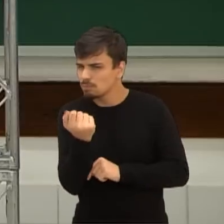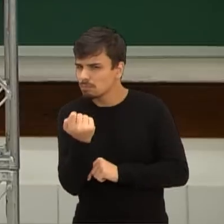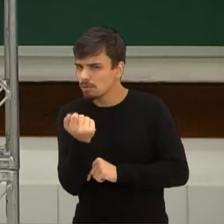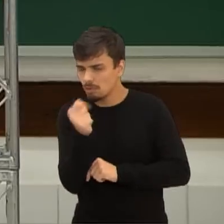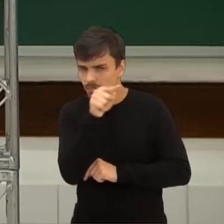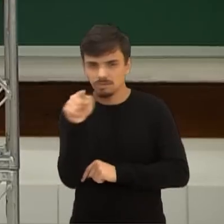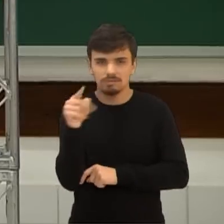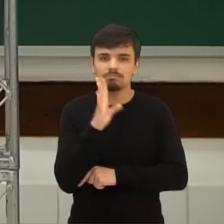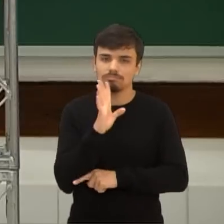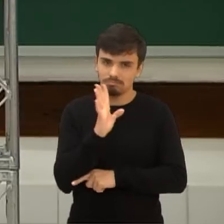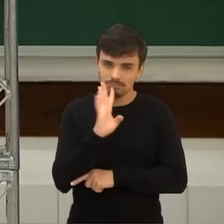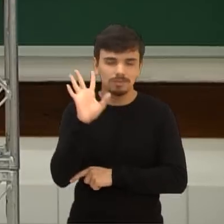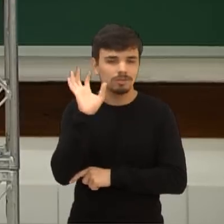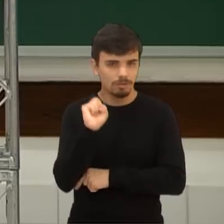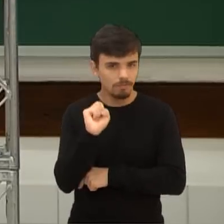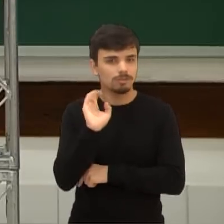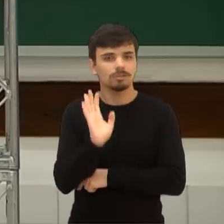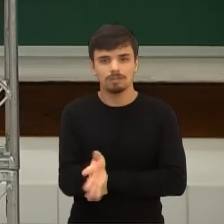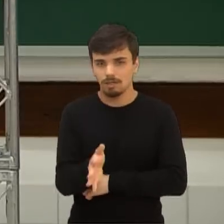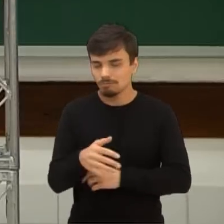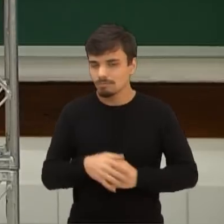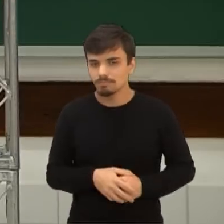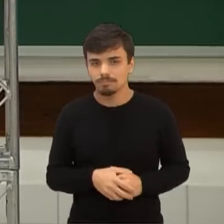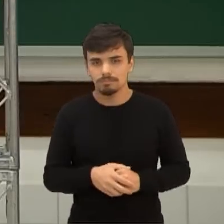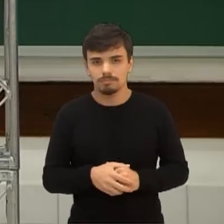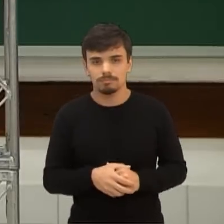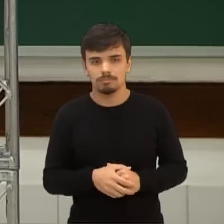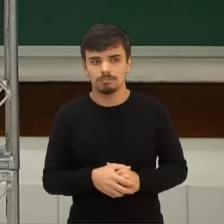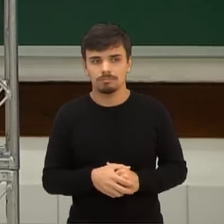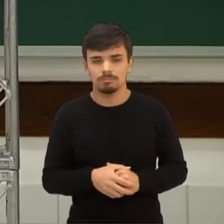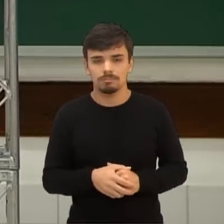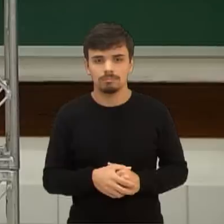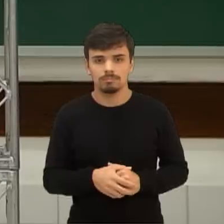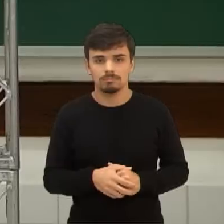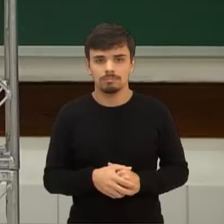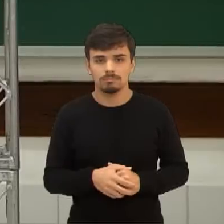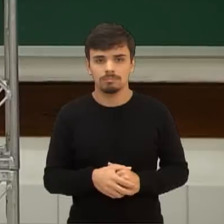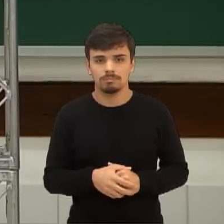pouquinho aí, alguma coisinha vocês já devem conhecer.